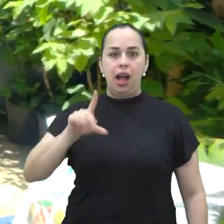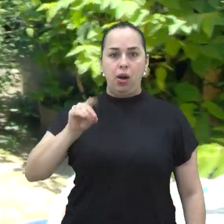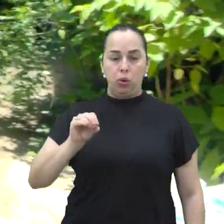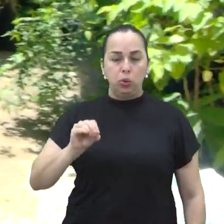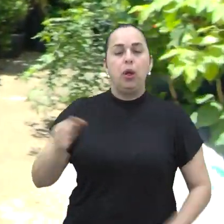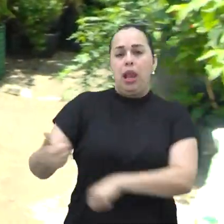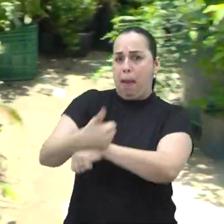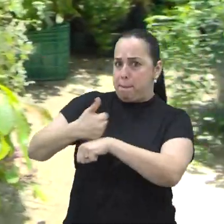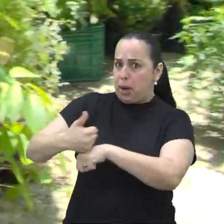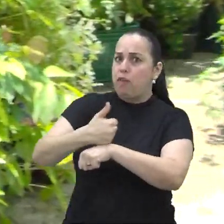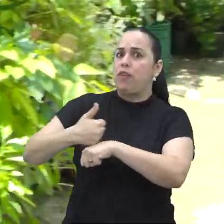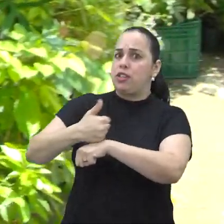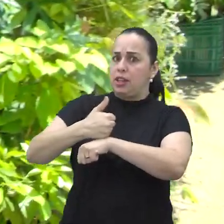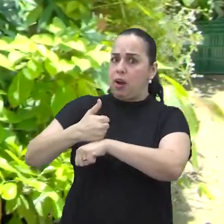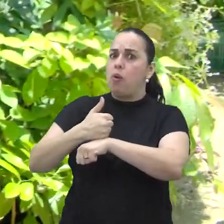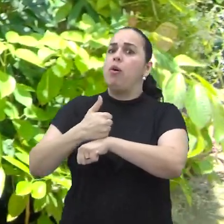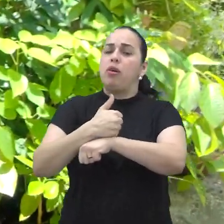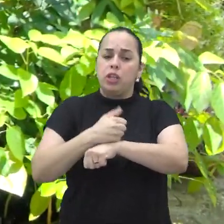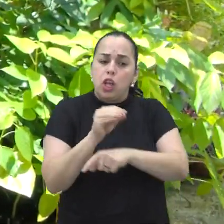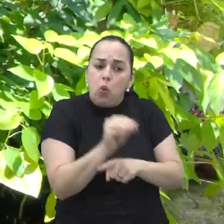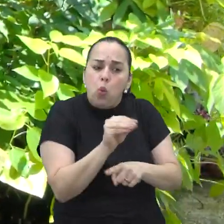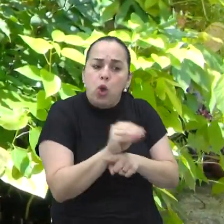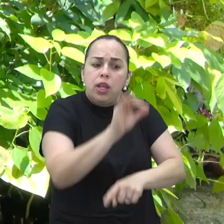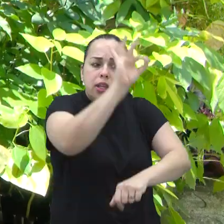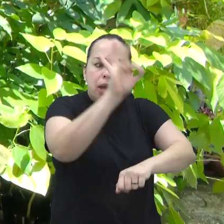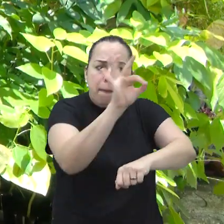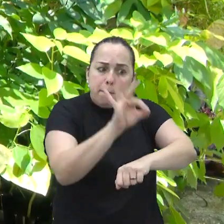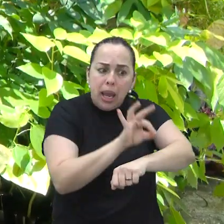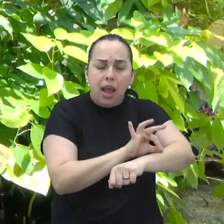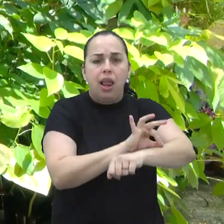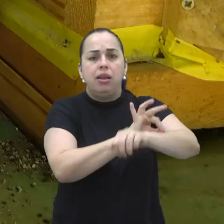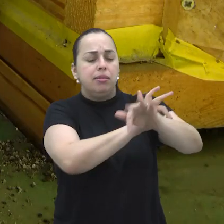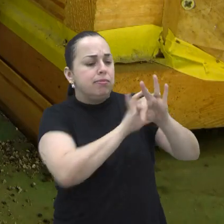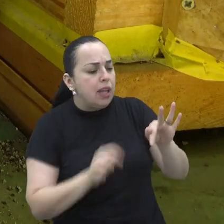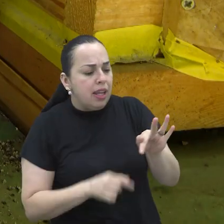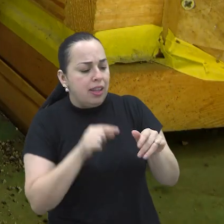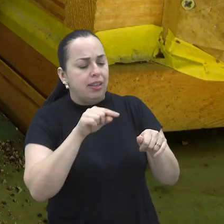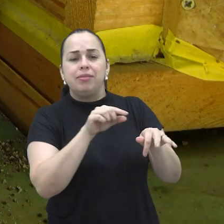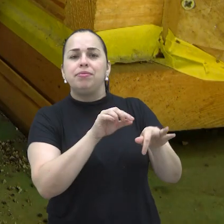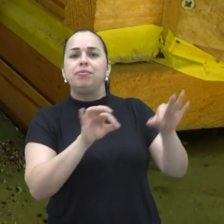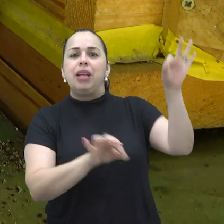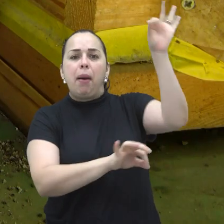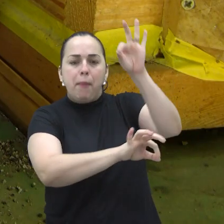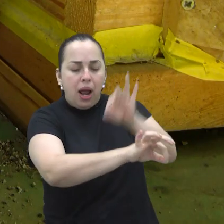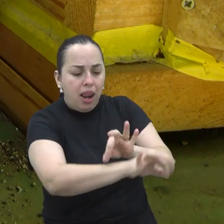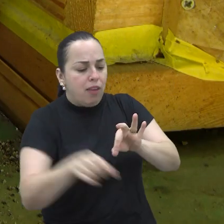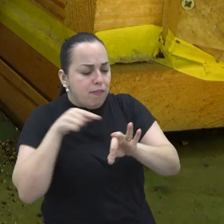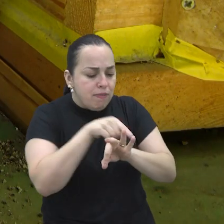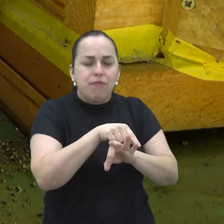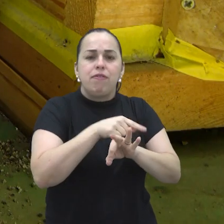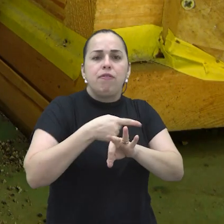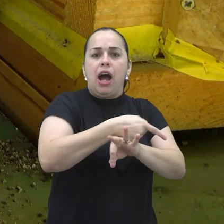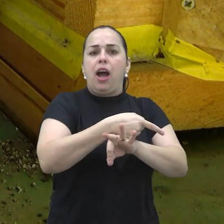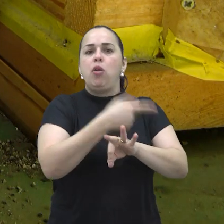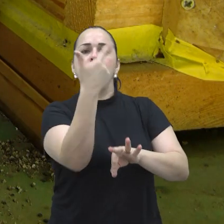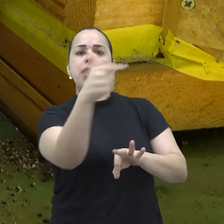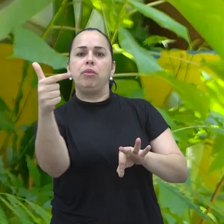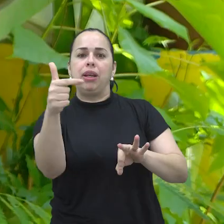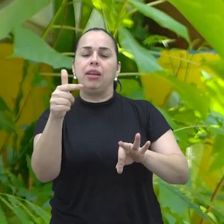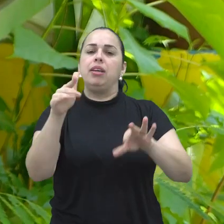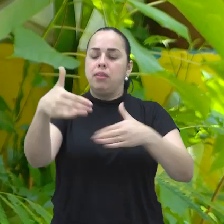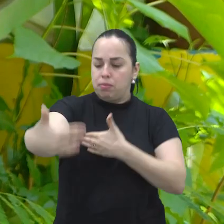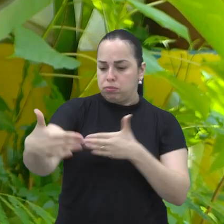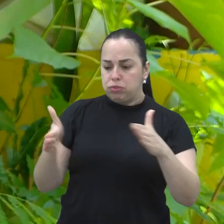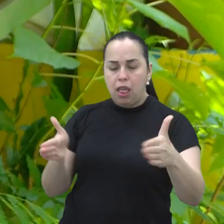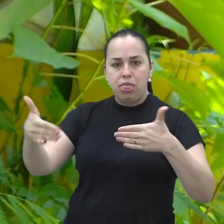meliponicultor, profissional que cria abelhas silvestres sem ferrão. São várias espécies nativas criadas